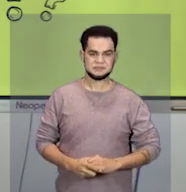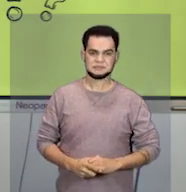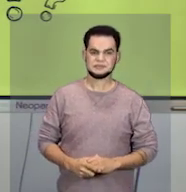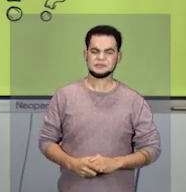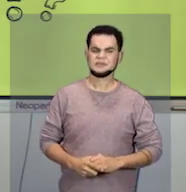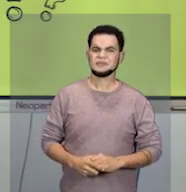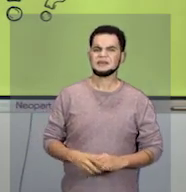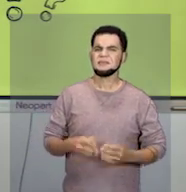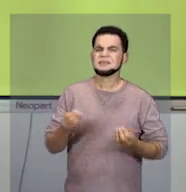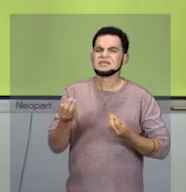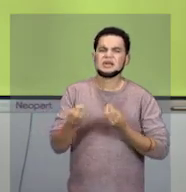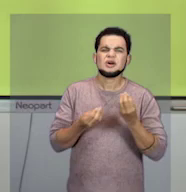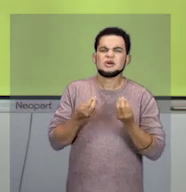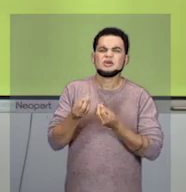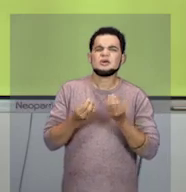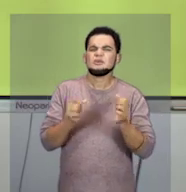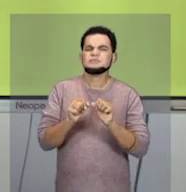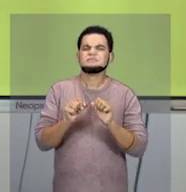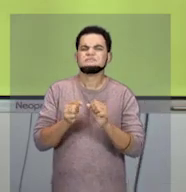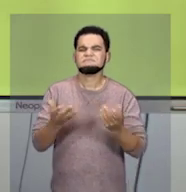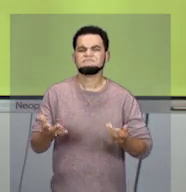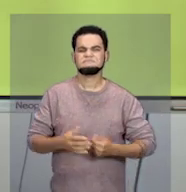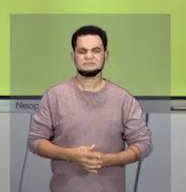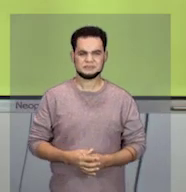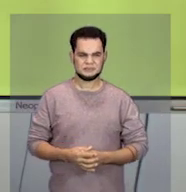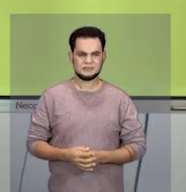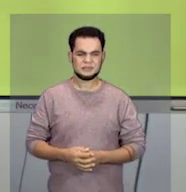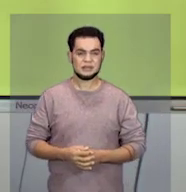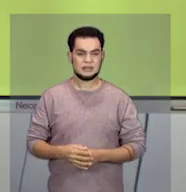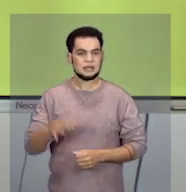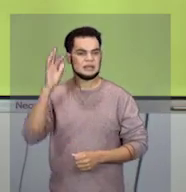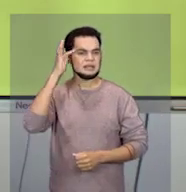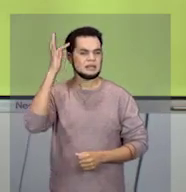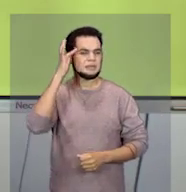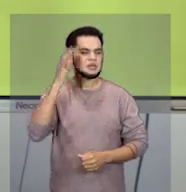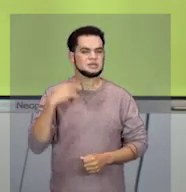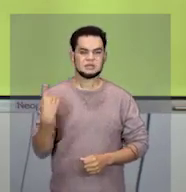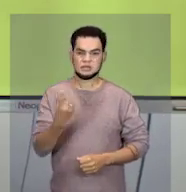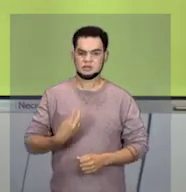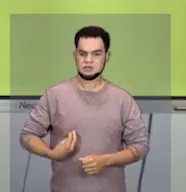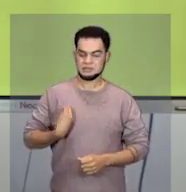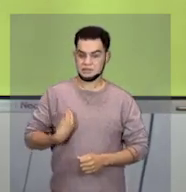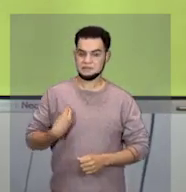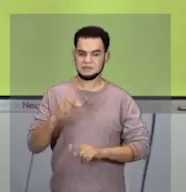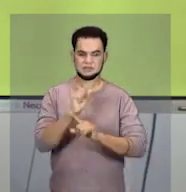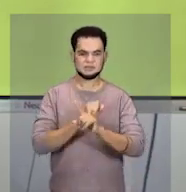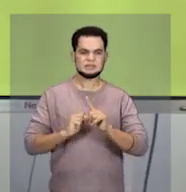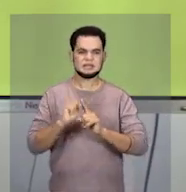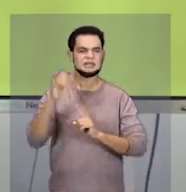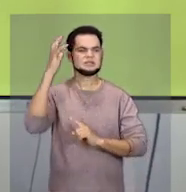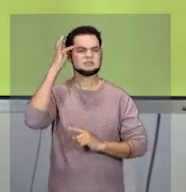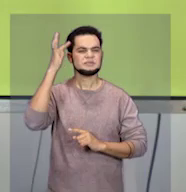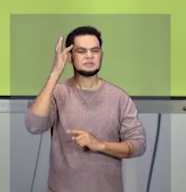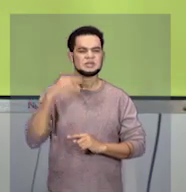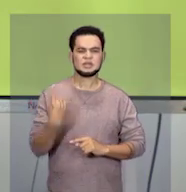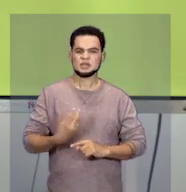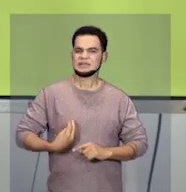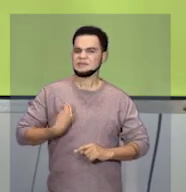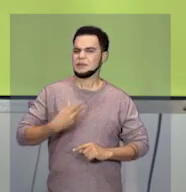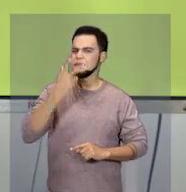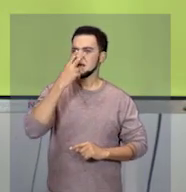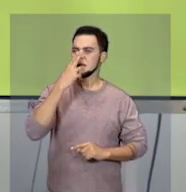como que a gente faz isso? Vamos tentar imaginar a vida da gente em sociedade, mais ou menos como se fosse um